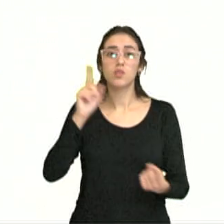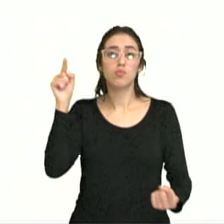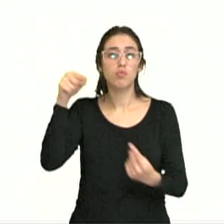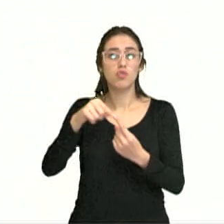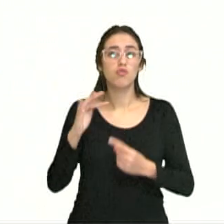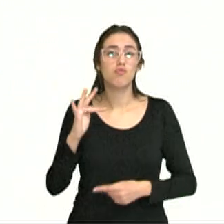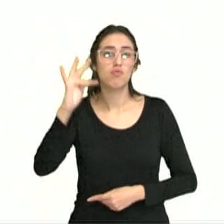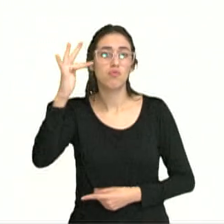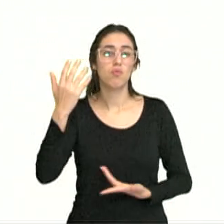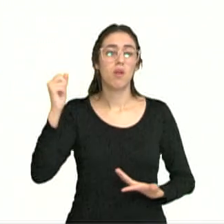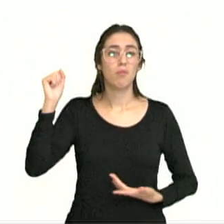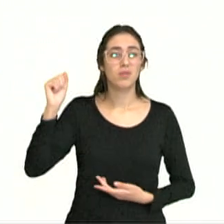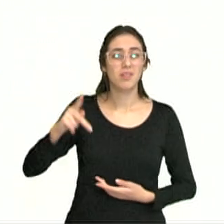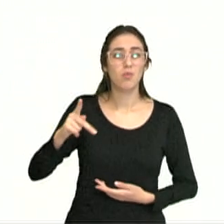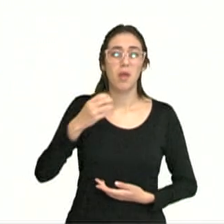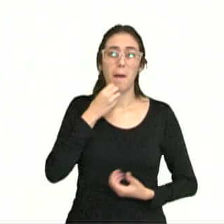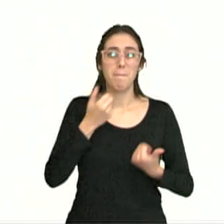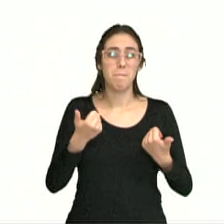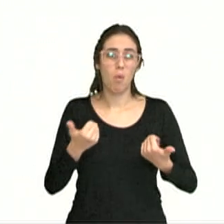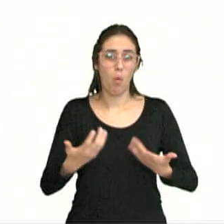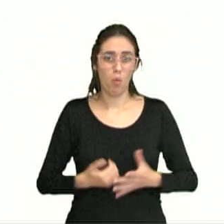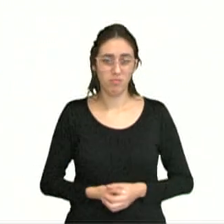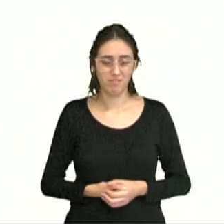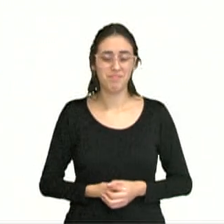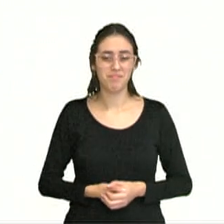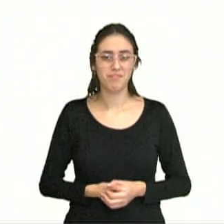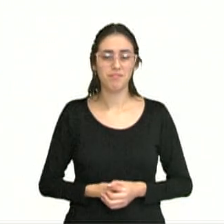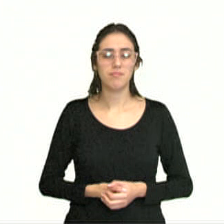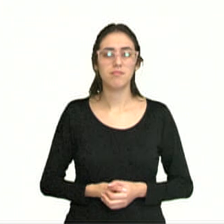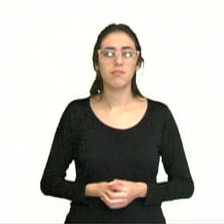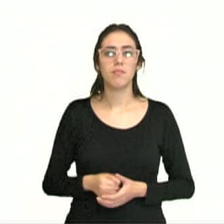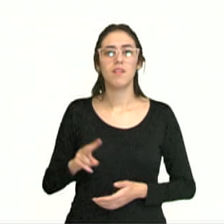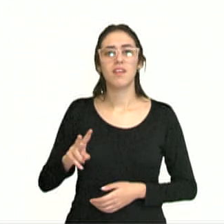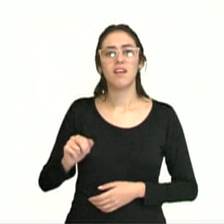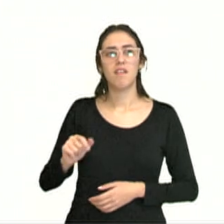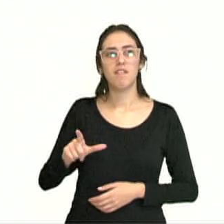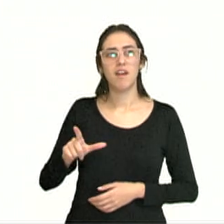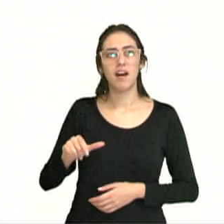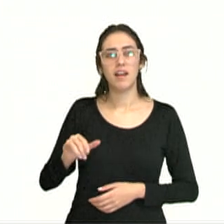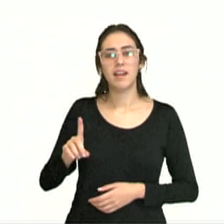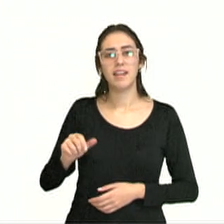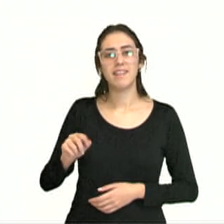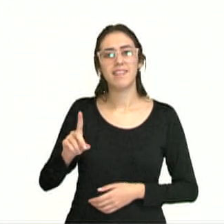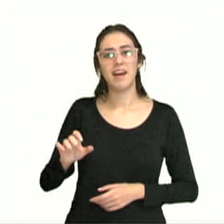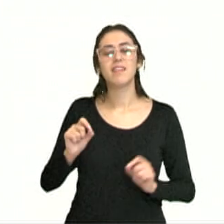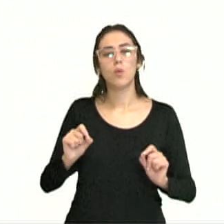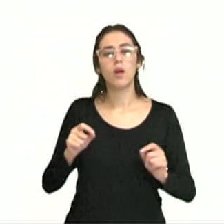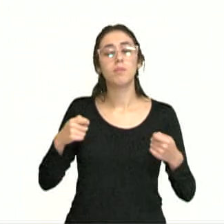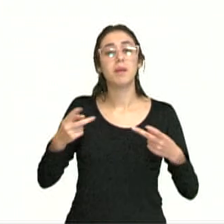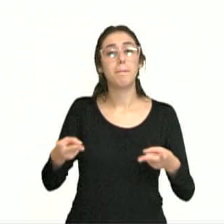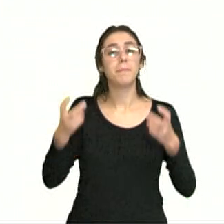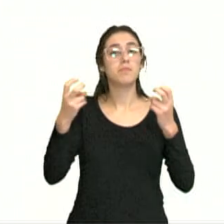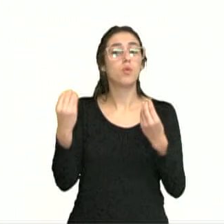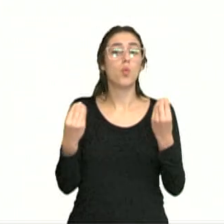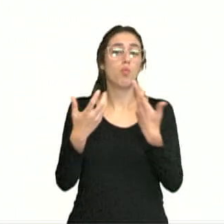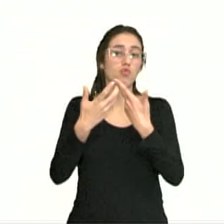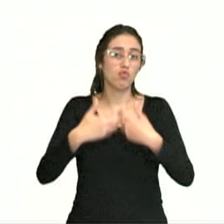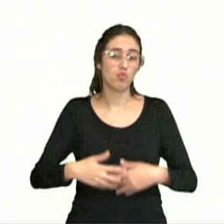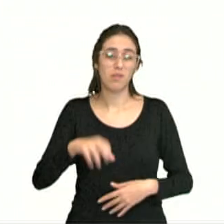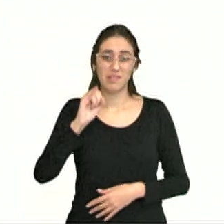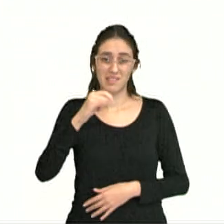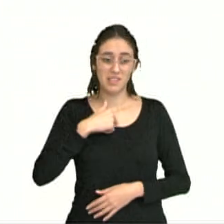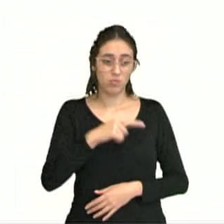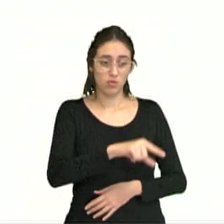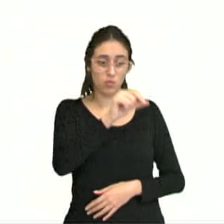uma aposentadoria tranquila. A validade é perceber como os mecanismos funcionam. Então a gente precisa entender. Se a gente vai fazer